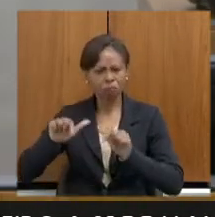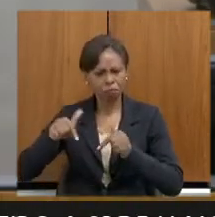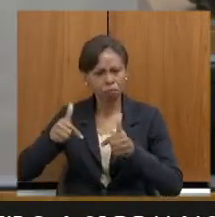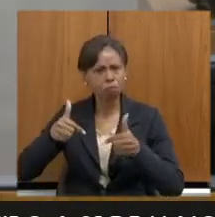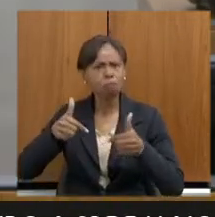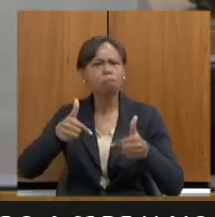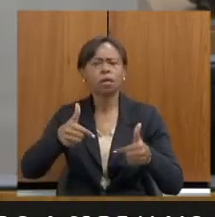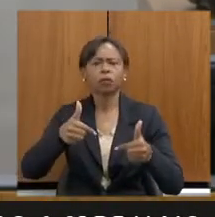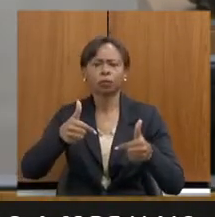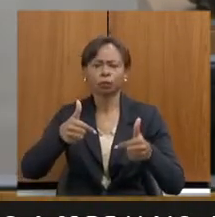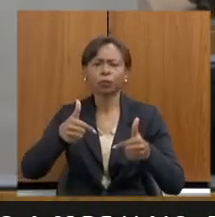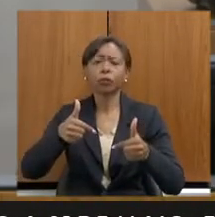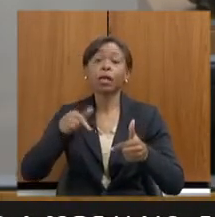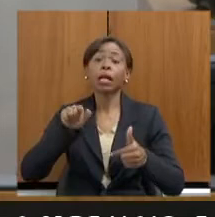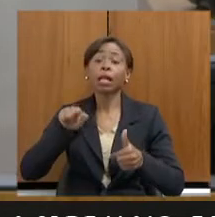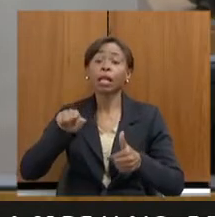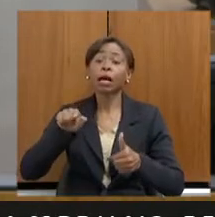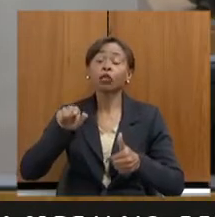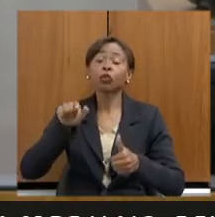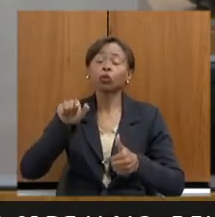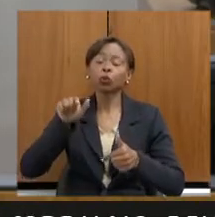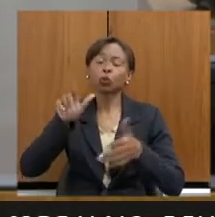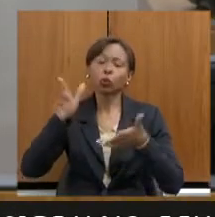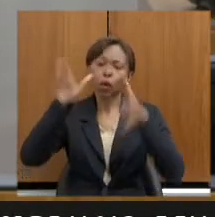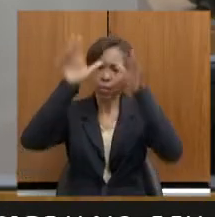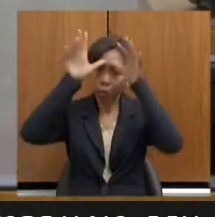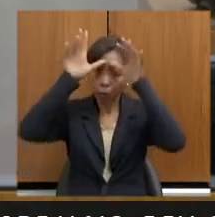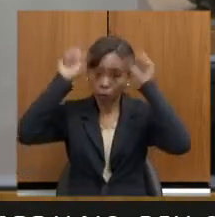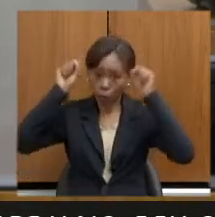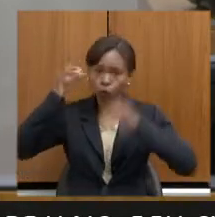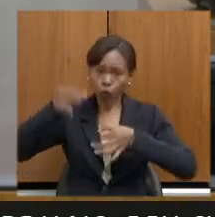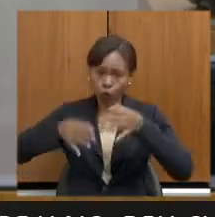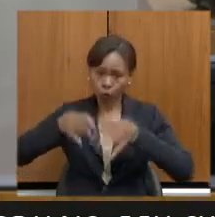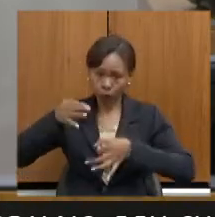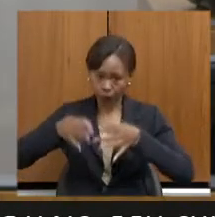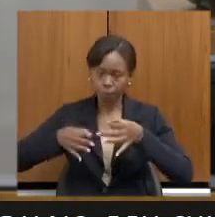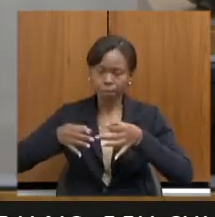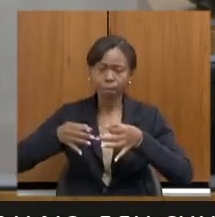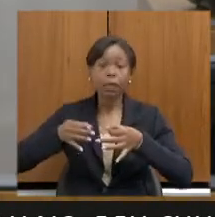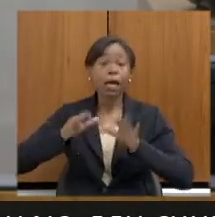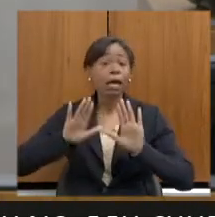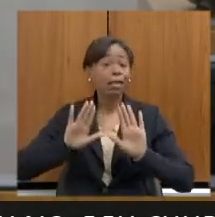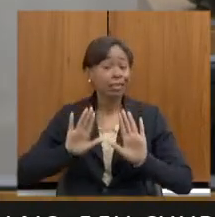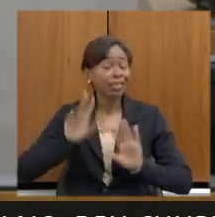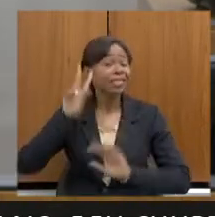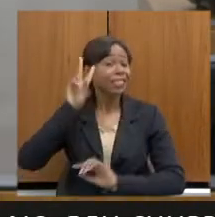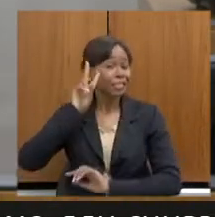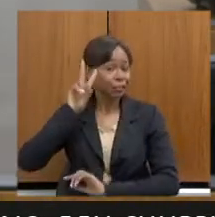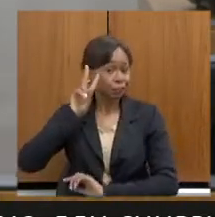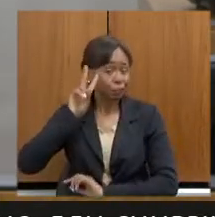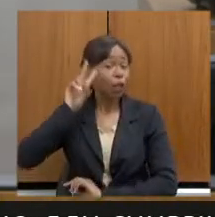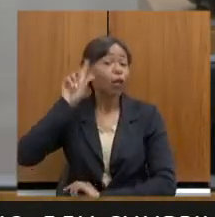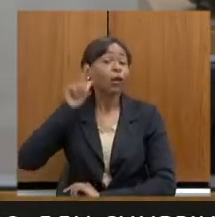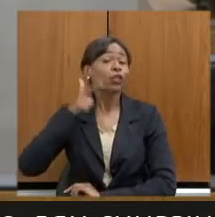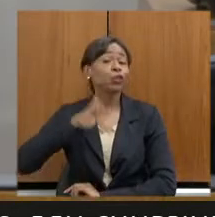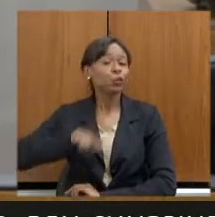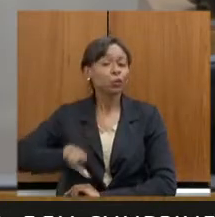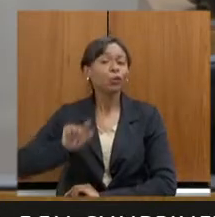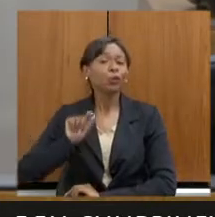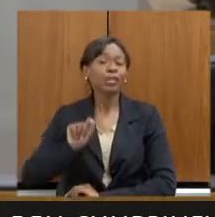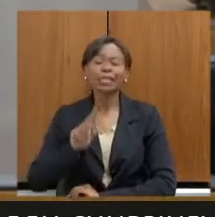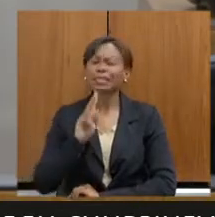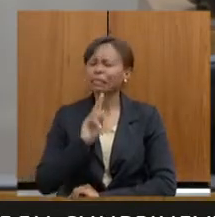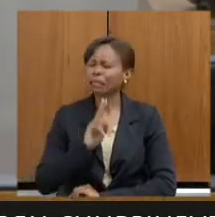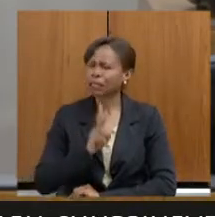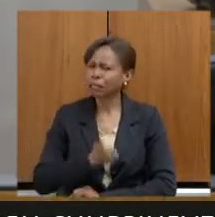sentido do Tribunal de Justiça nós não podemos deixar de relembrar e nós estamos